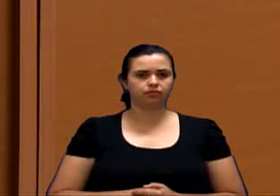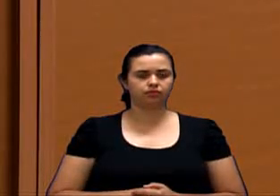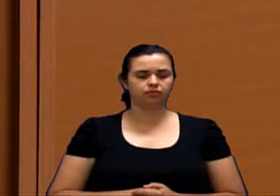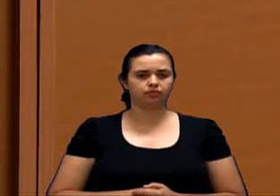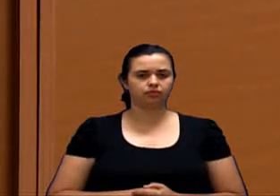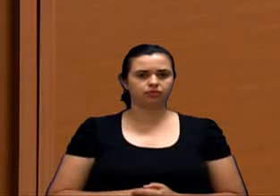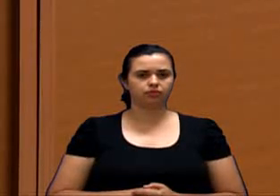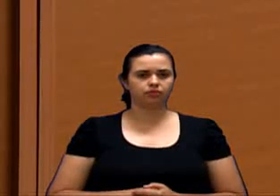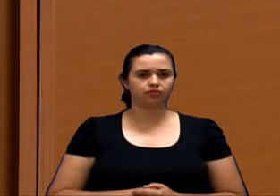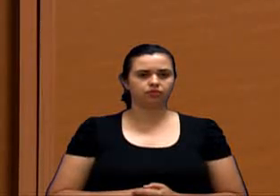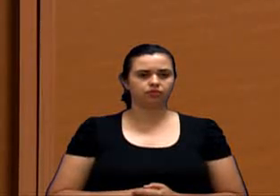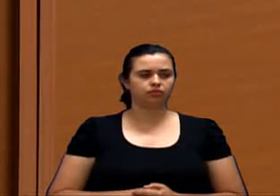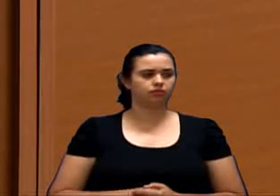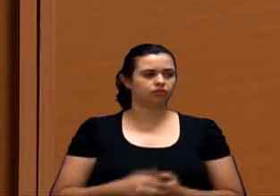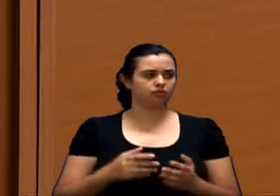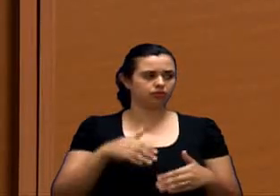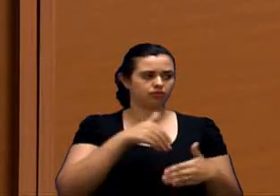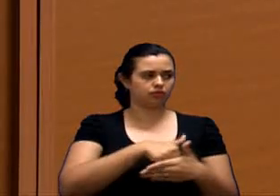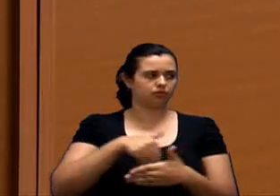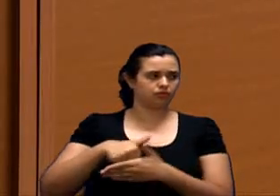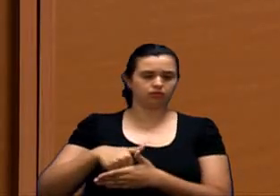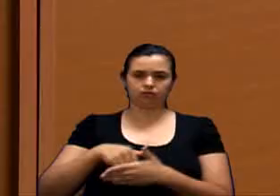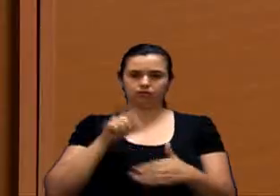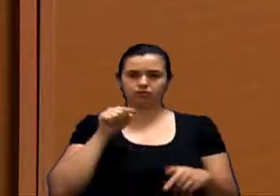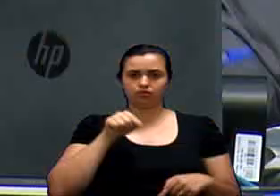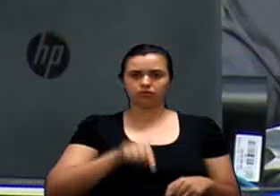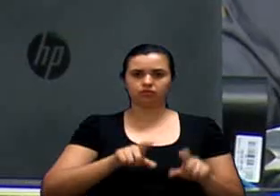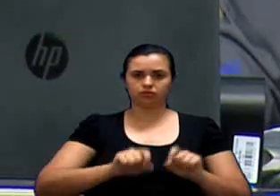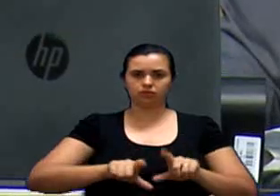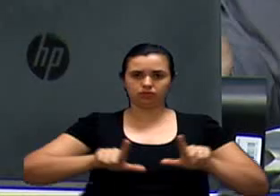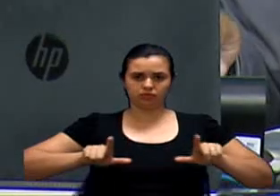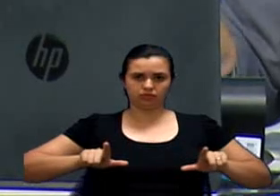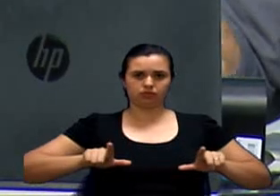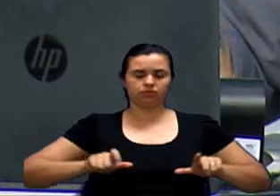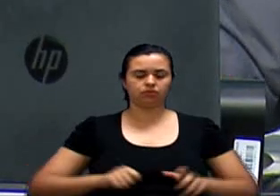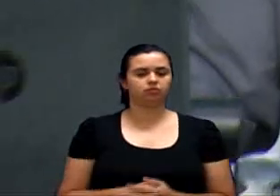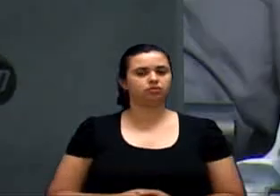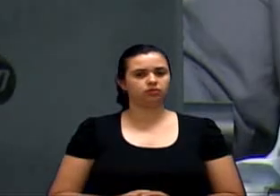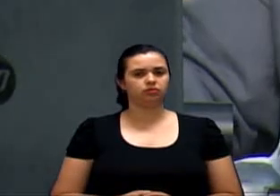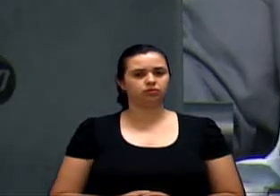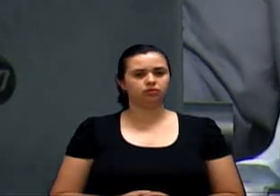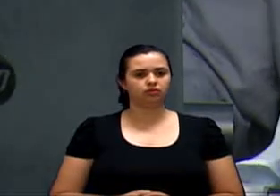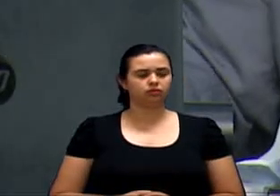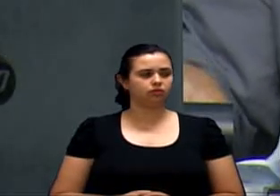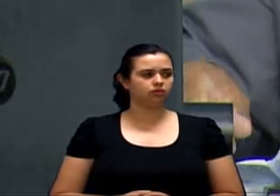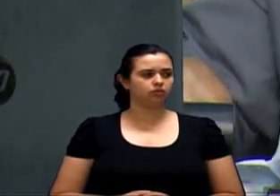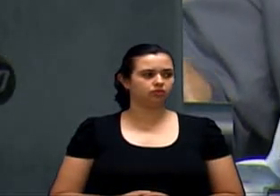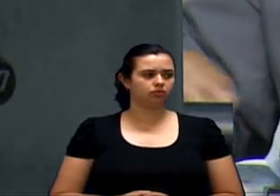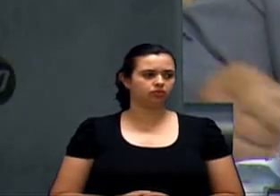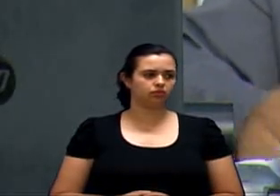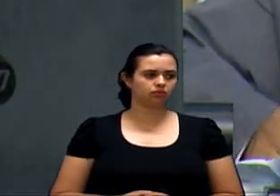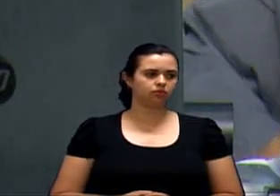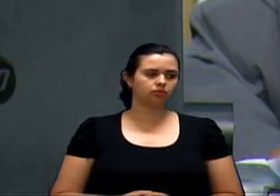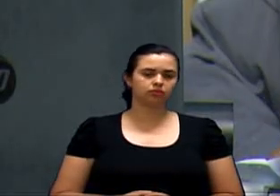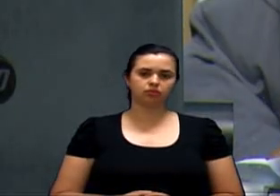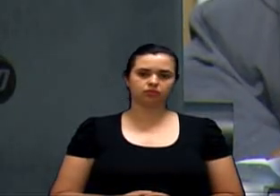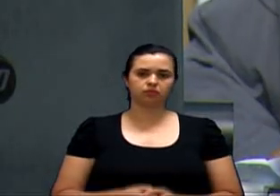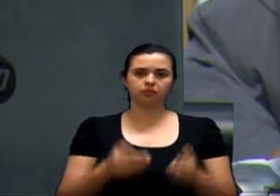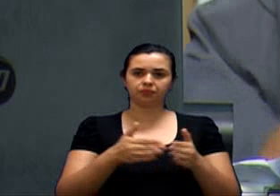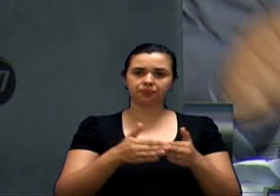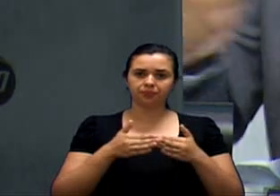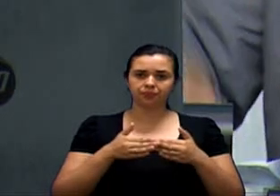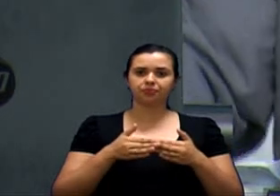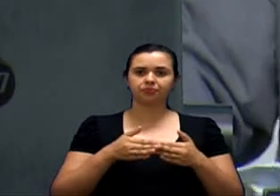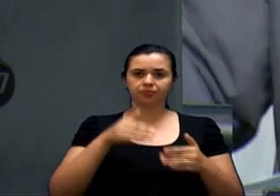Eu gostaria de colocar em votação, é no painel, senhores vereadores e vereadoras. Eu peço voto